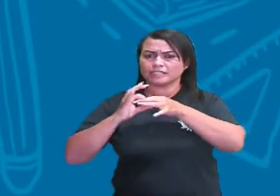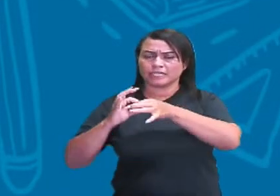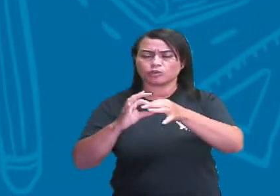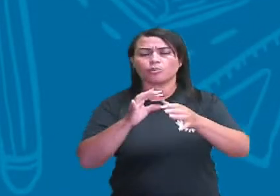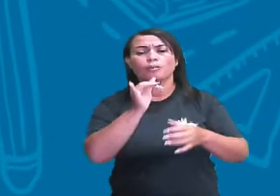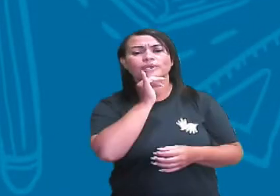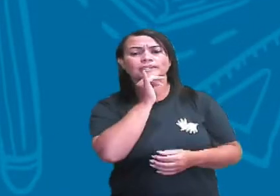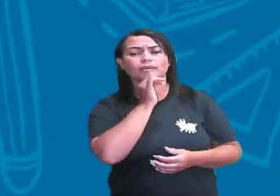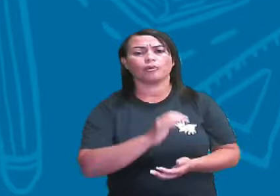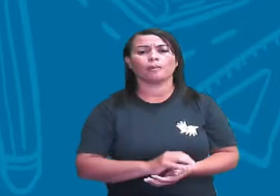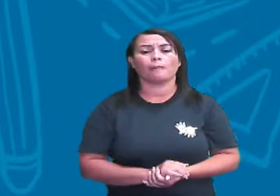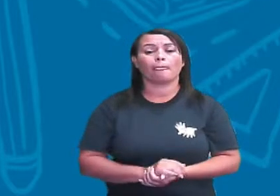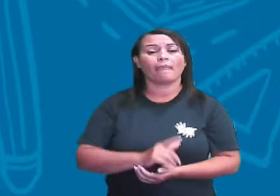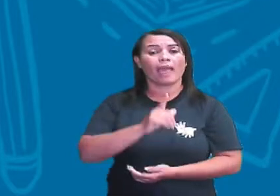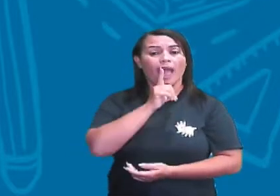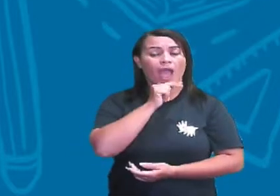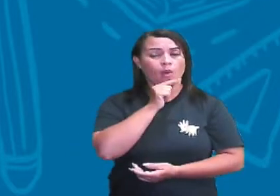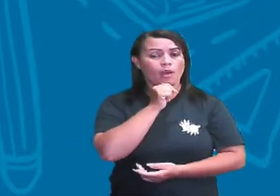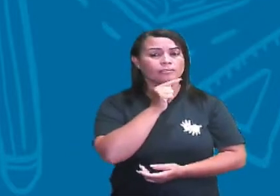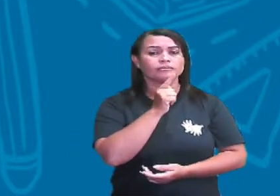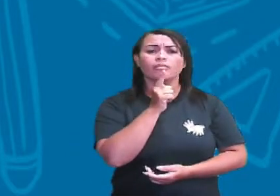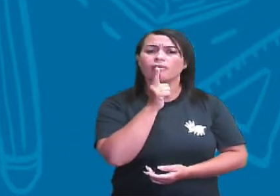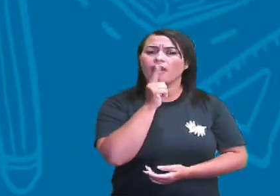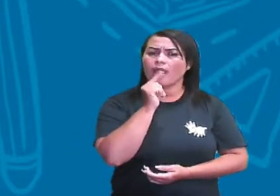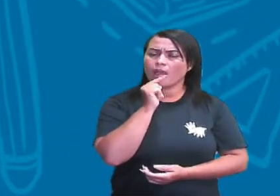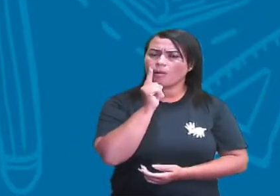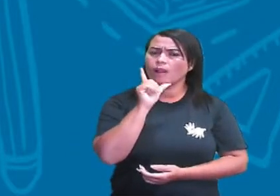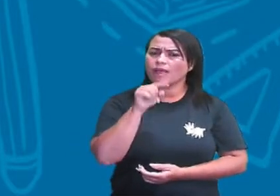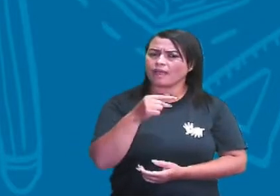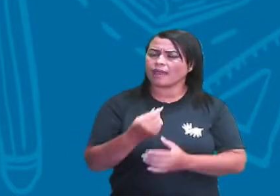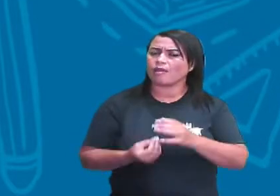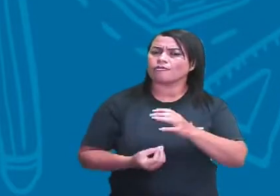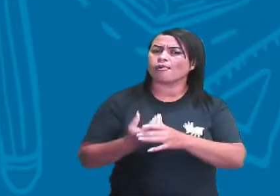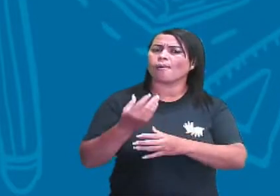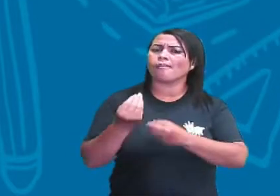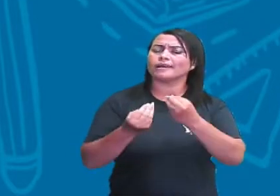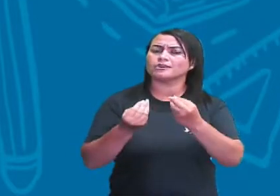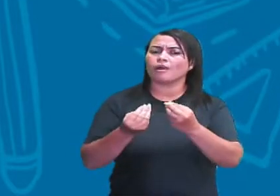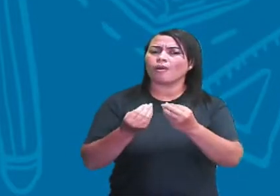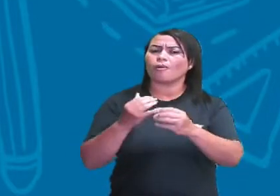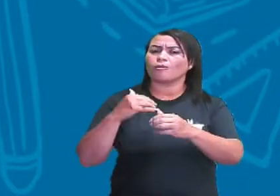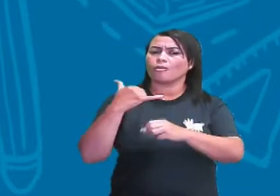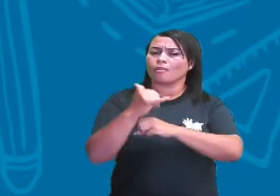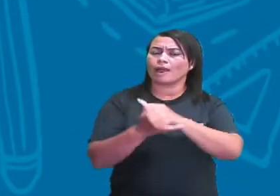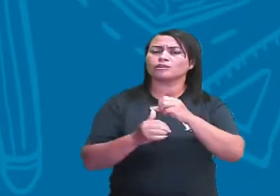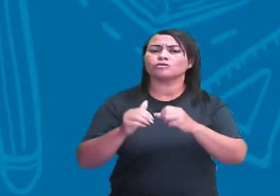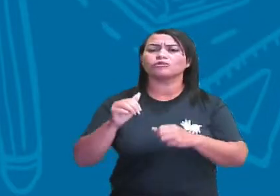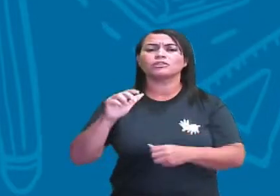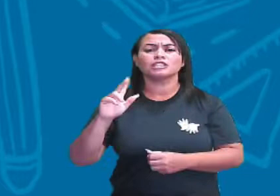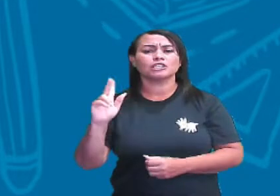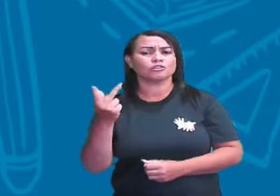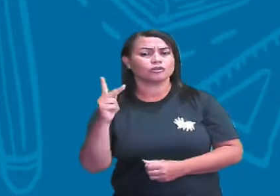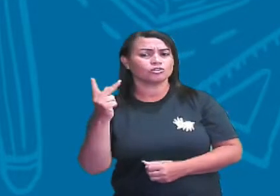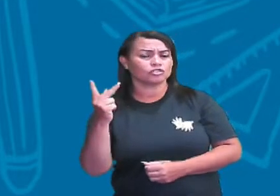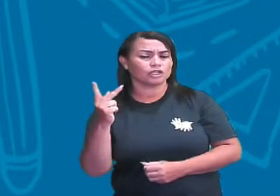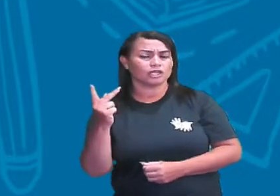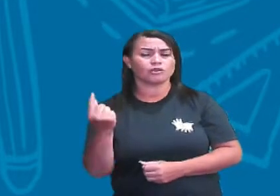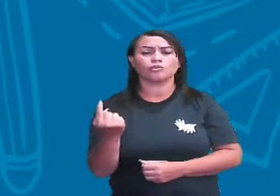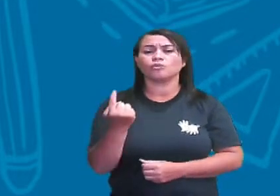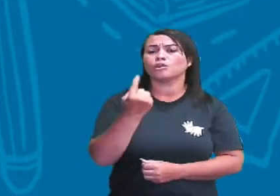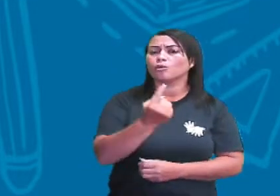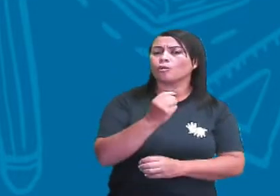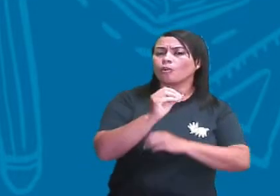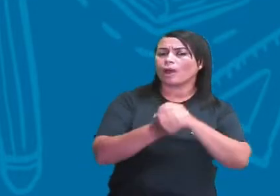Por exemplo, a água. A água ela é formada por um átomo de hidrogênio e um átomo de